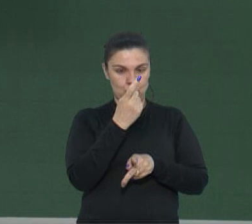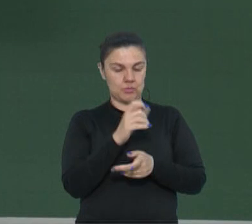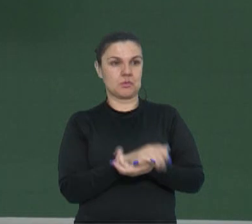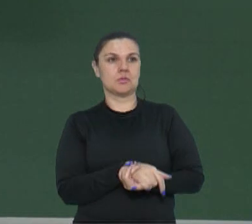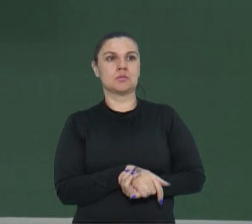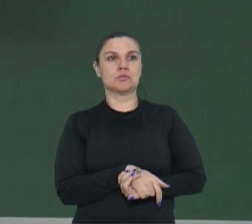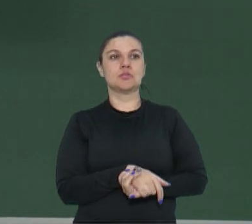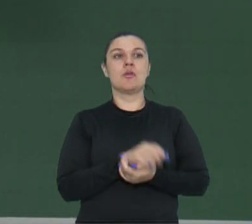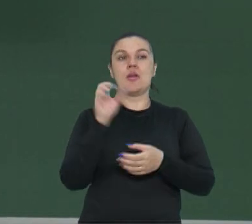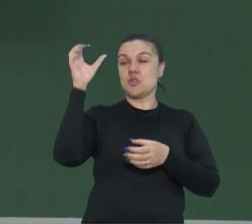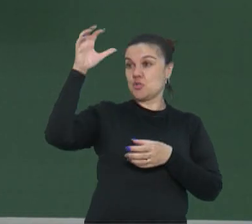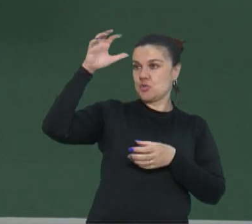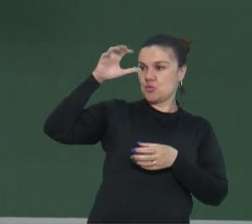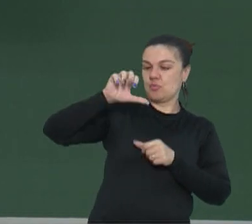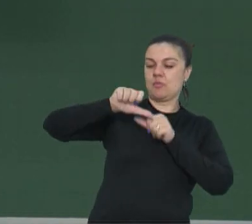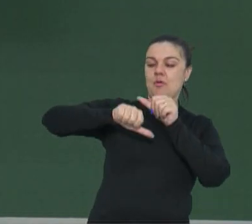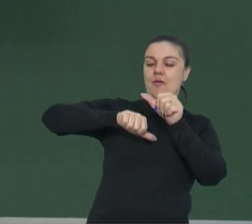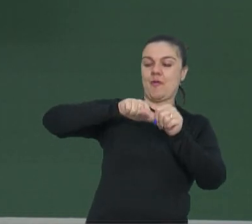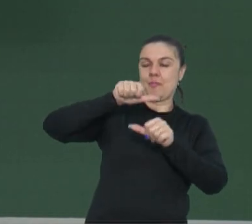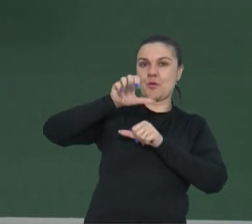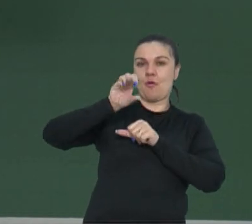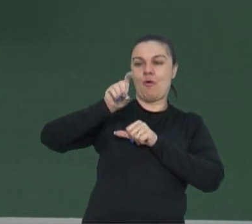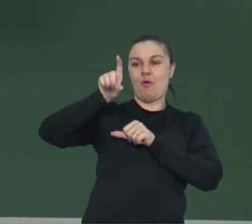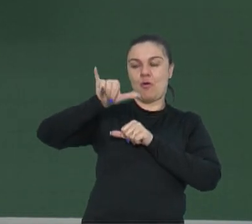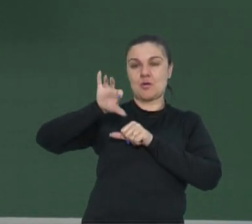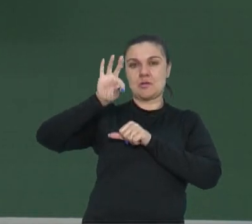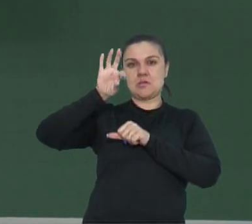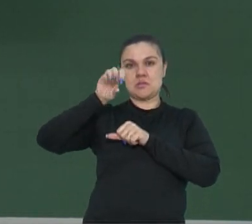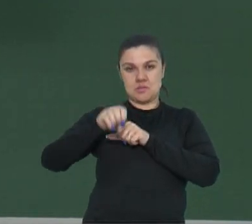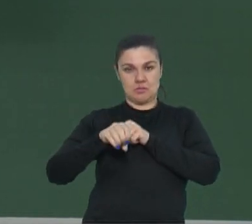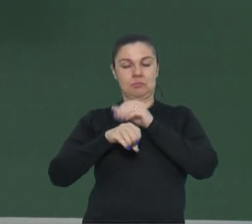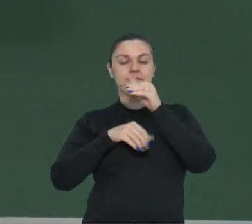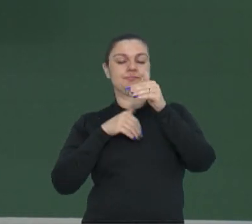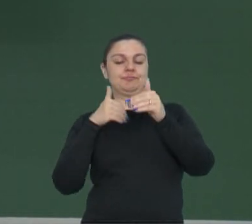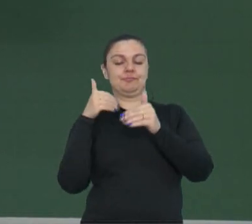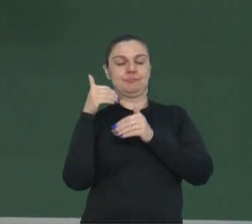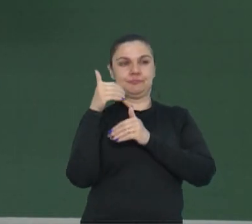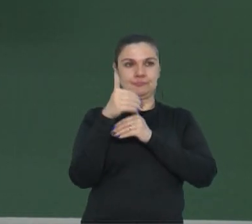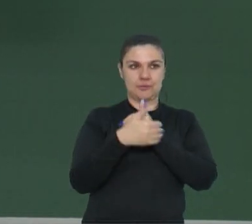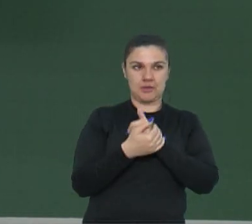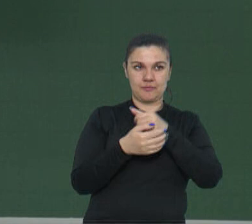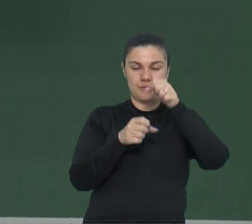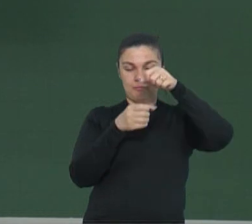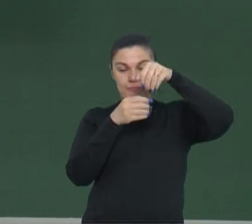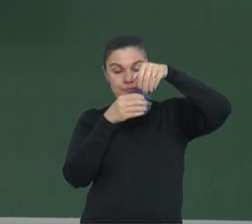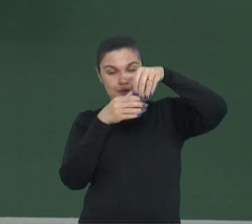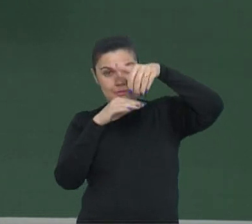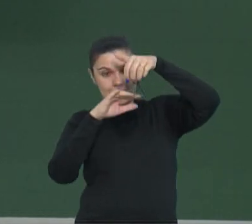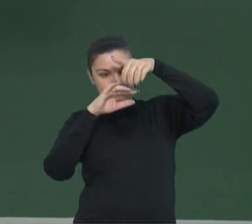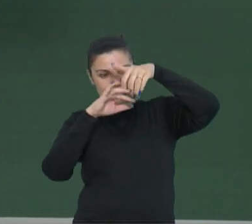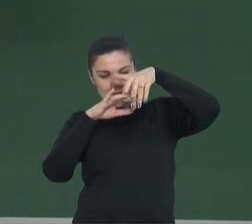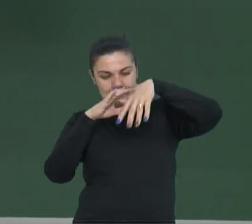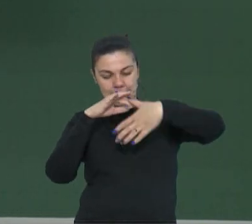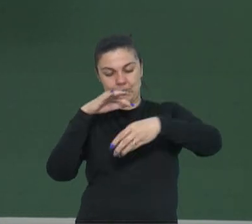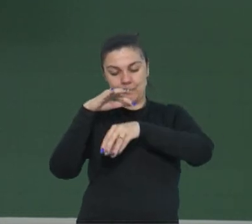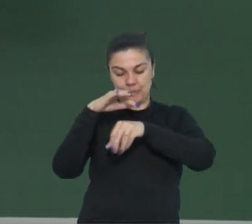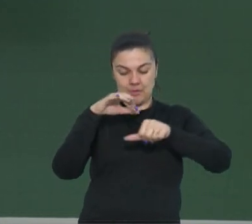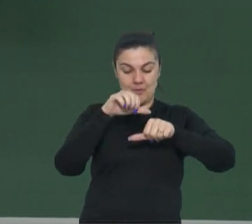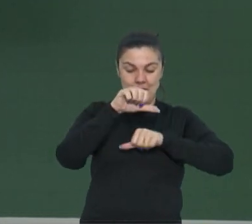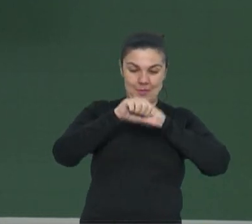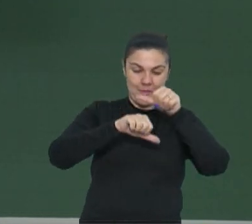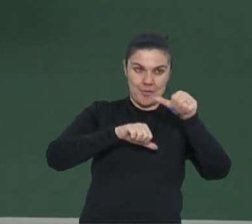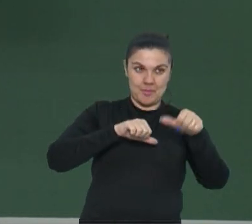vem, reage com o dióxido de carbono, vira ácido carbônico, infiltra no solo, reage